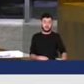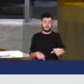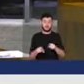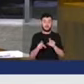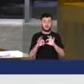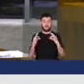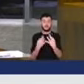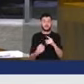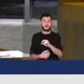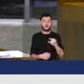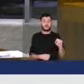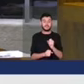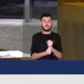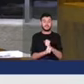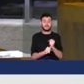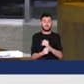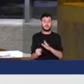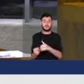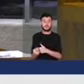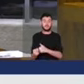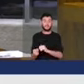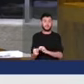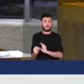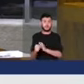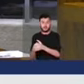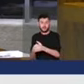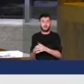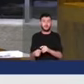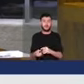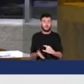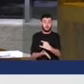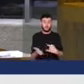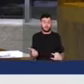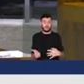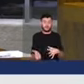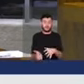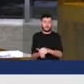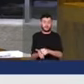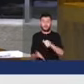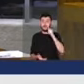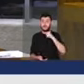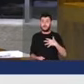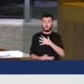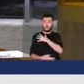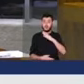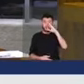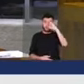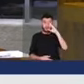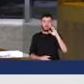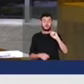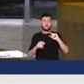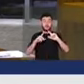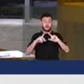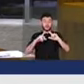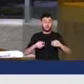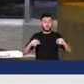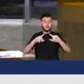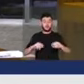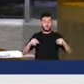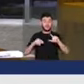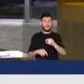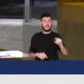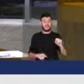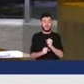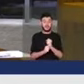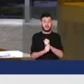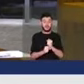Os documentos relativos à matrícula da filha no Colégio Militar de Brasília, 100 anos de sigilo. Os documentos que embasaram os